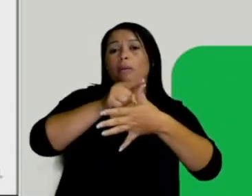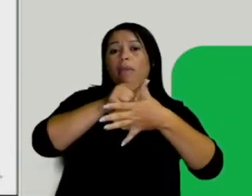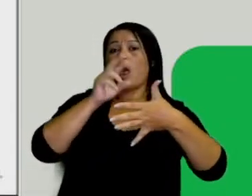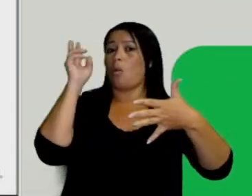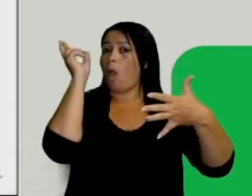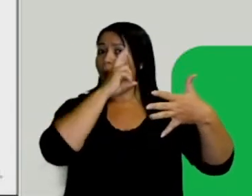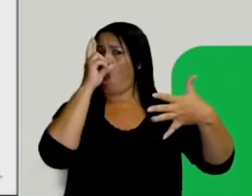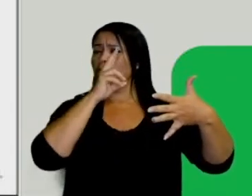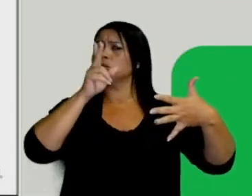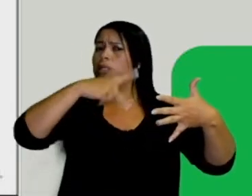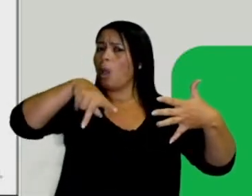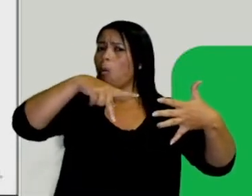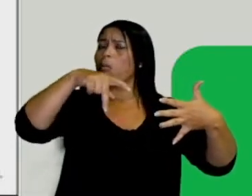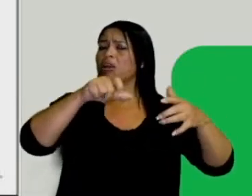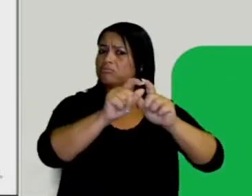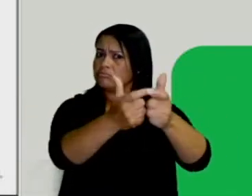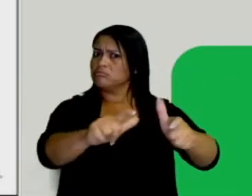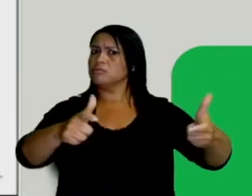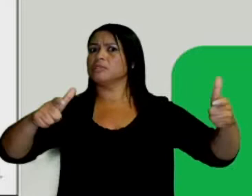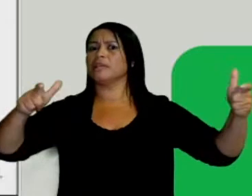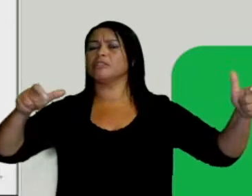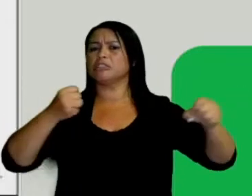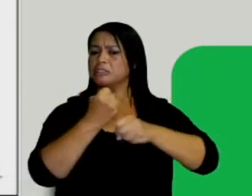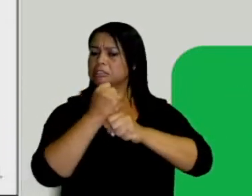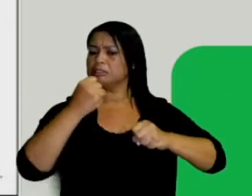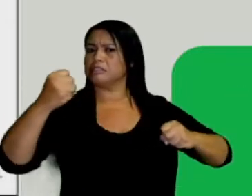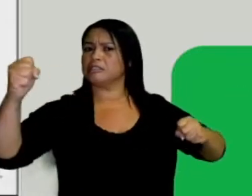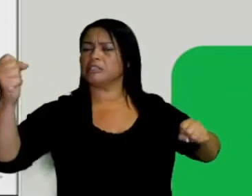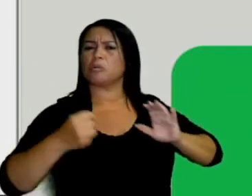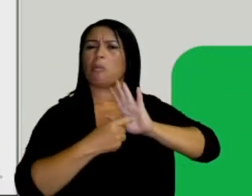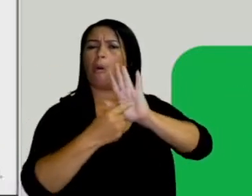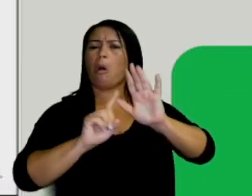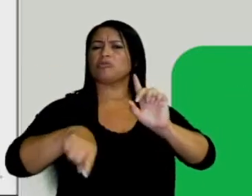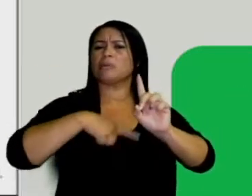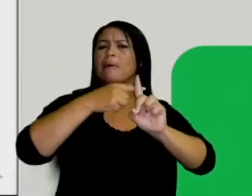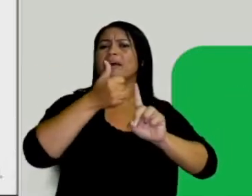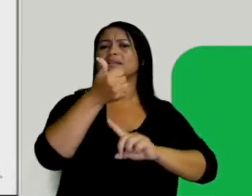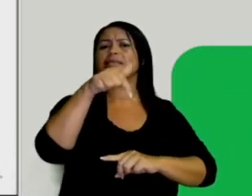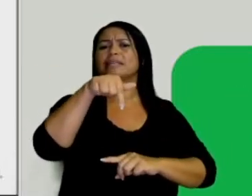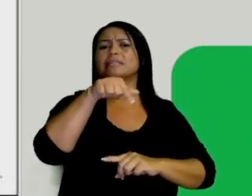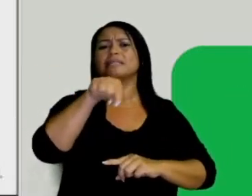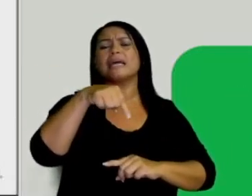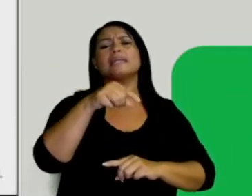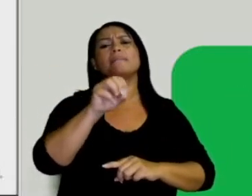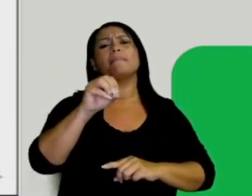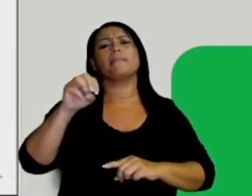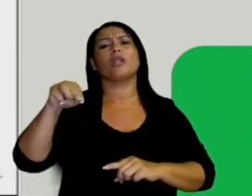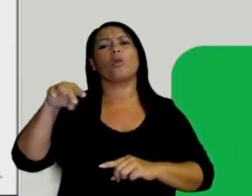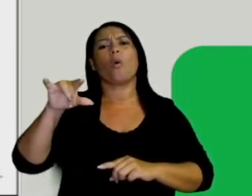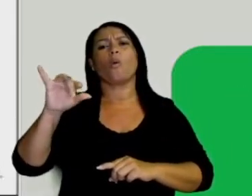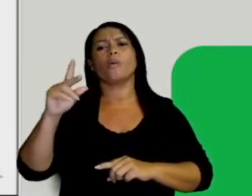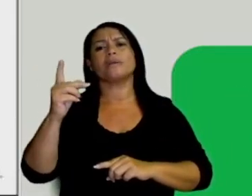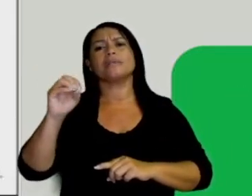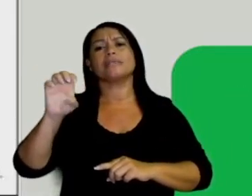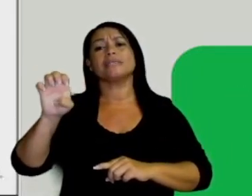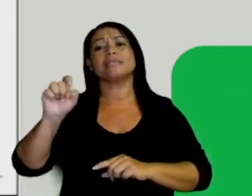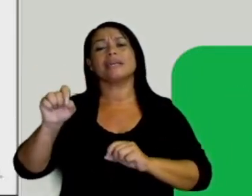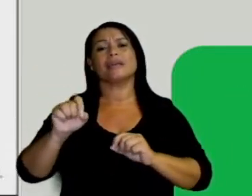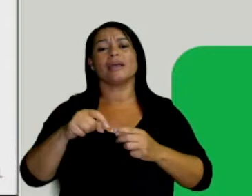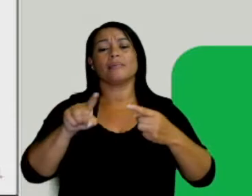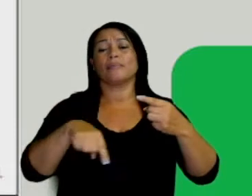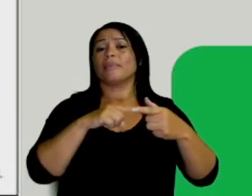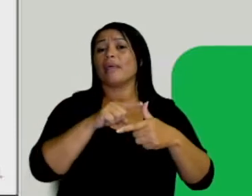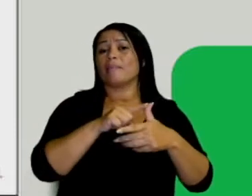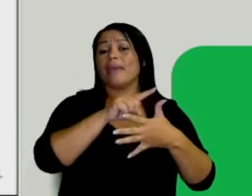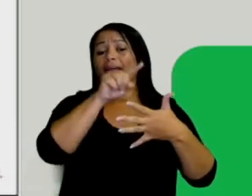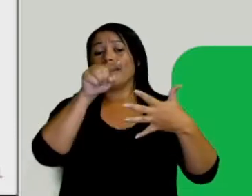Rússia. A Rússia é um país aí gigantesco, né? E apresenta aí mais de 17 milhões de quilômetros quadrados. No continente americano, o